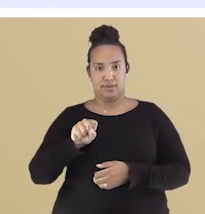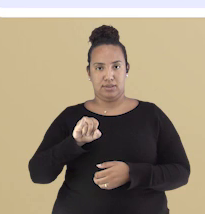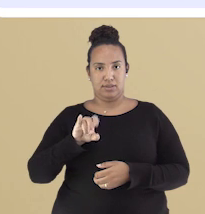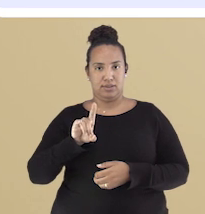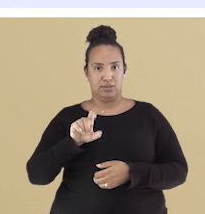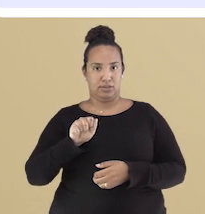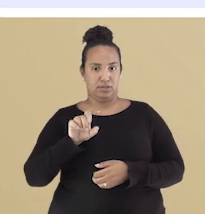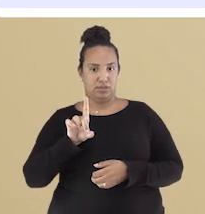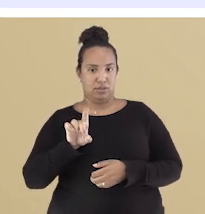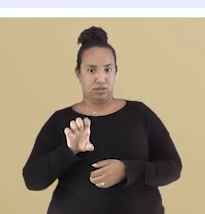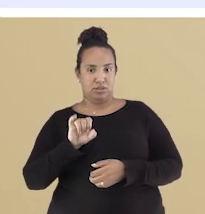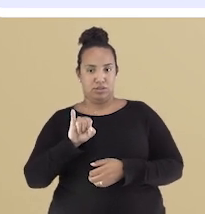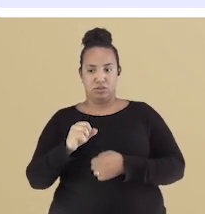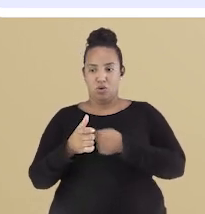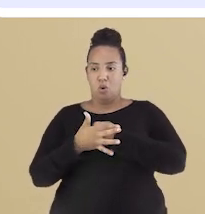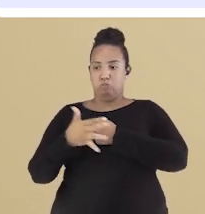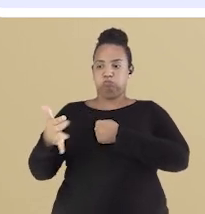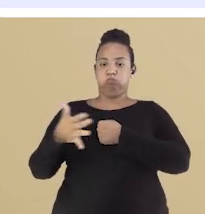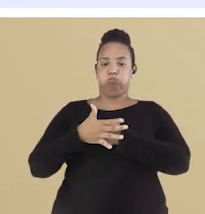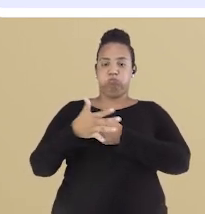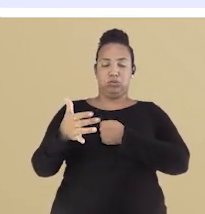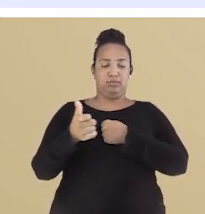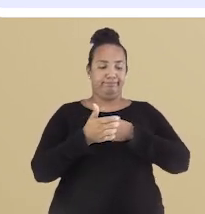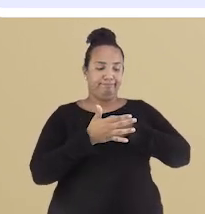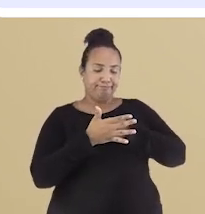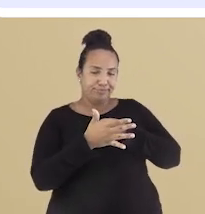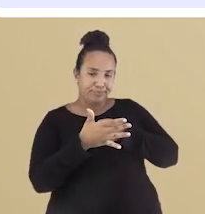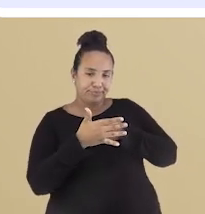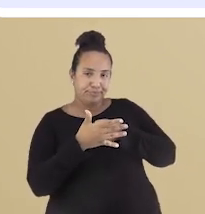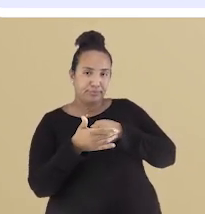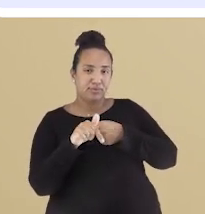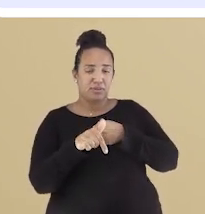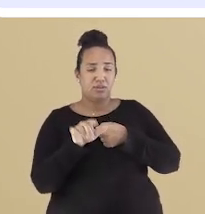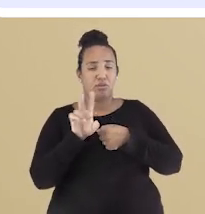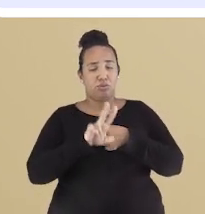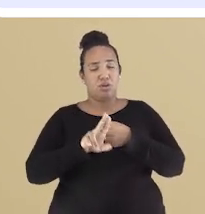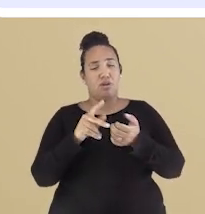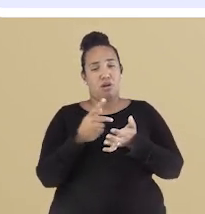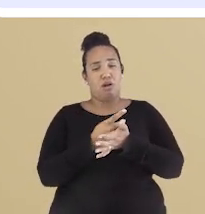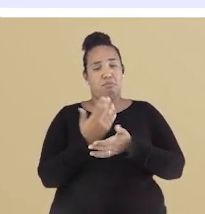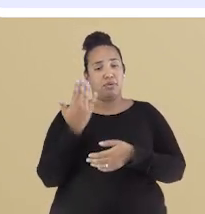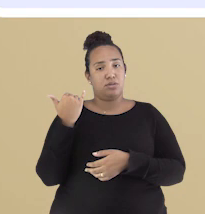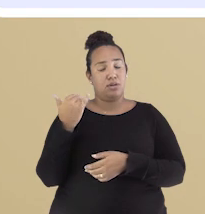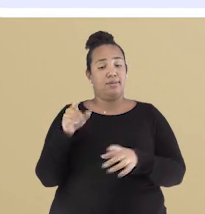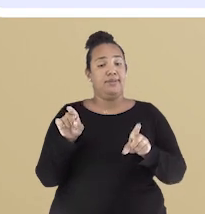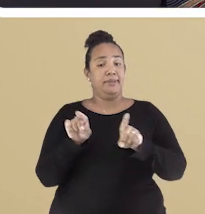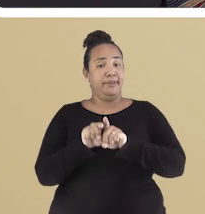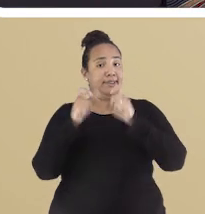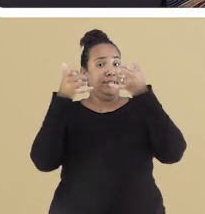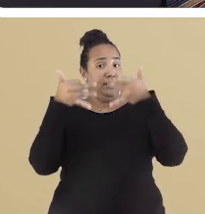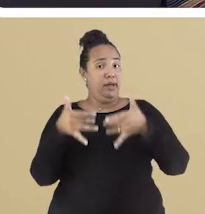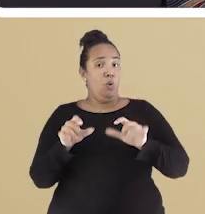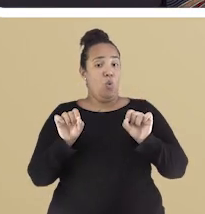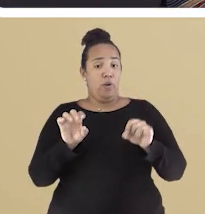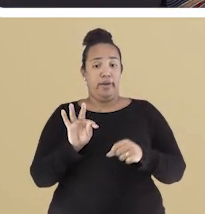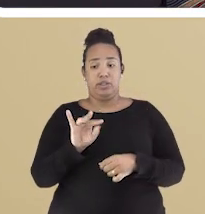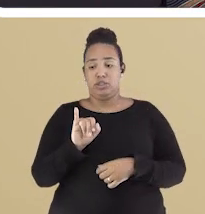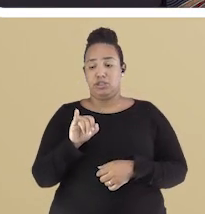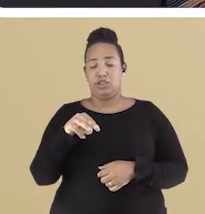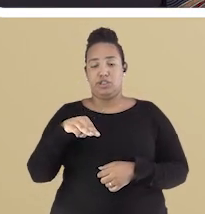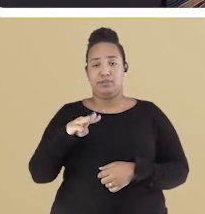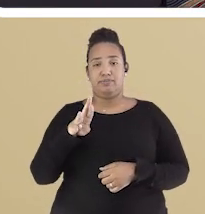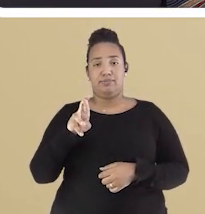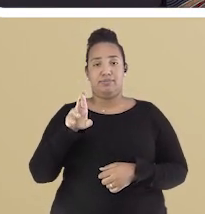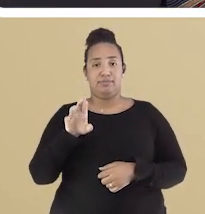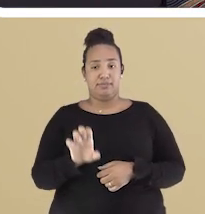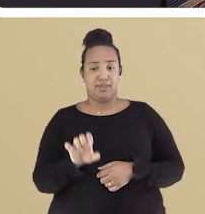é o que determina o som forte e eram erroneamente chamados de altura Falamos também do